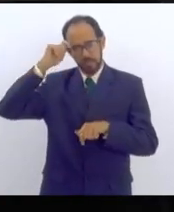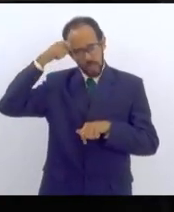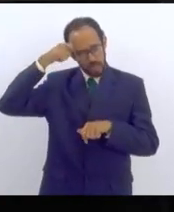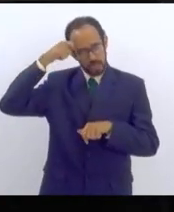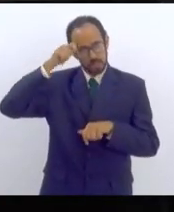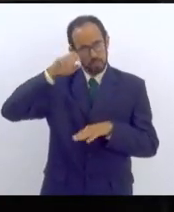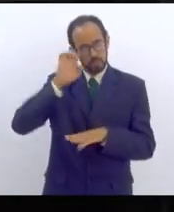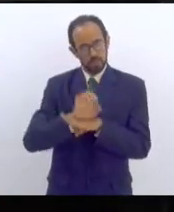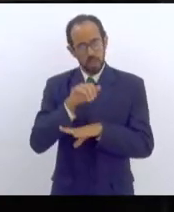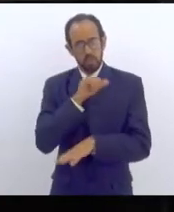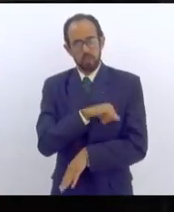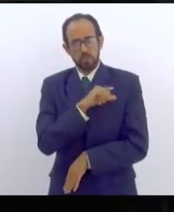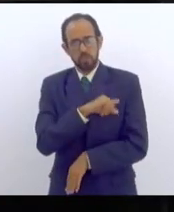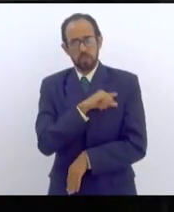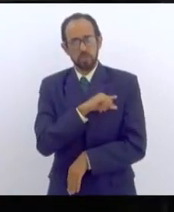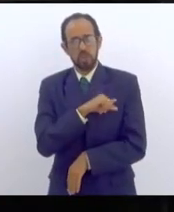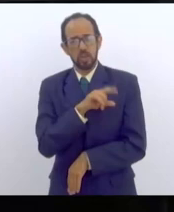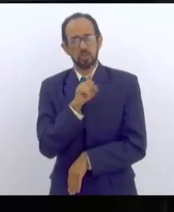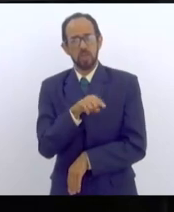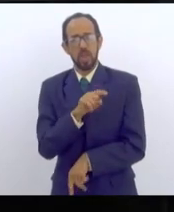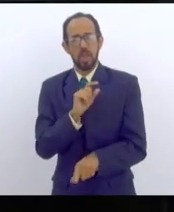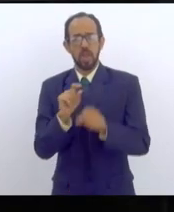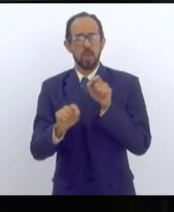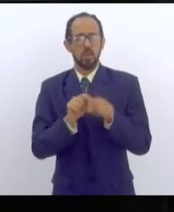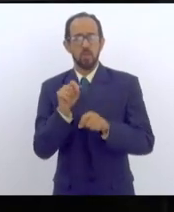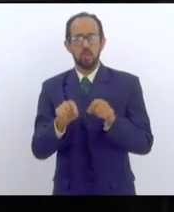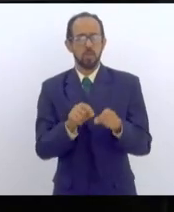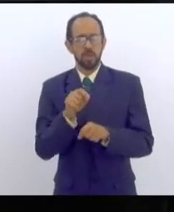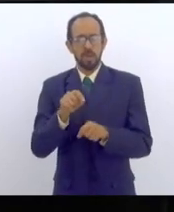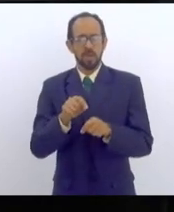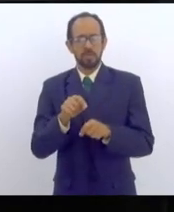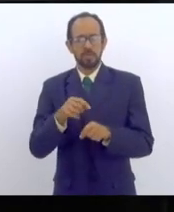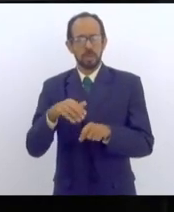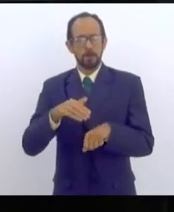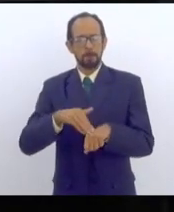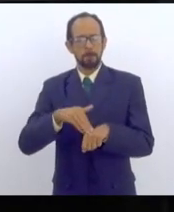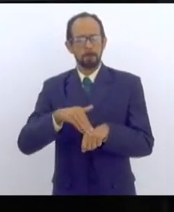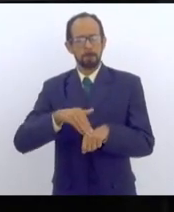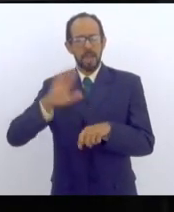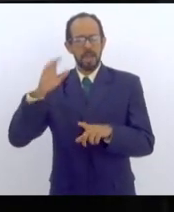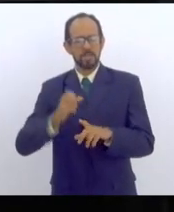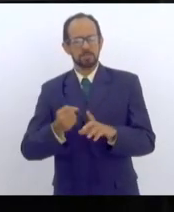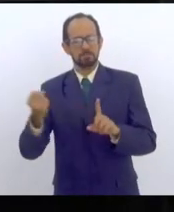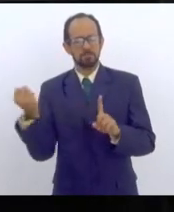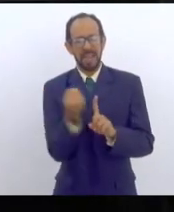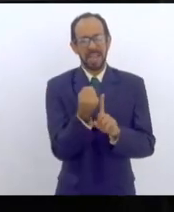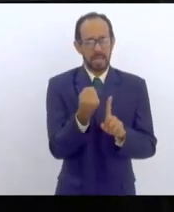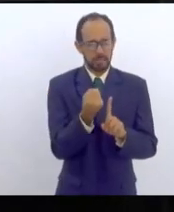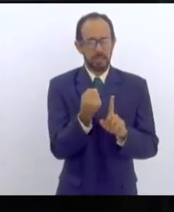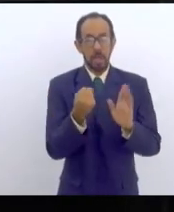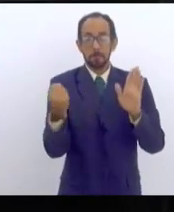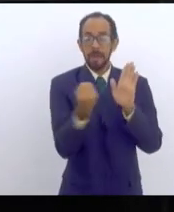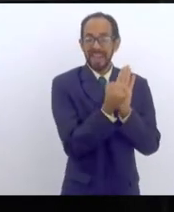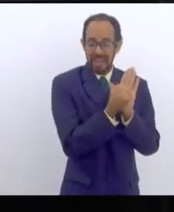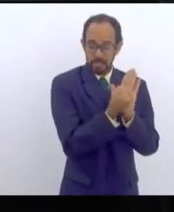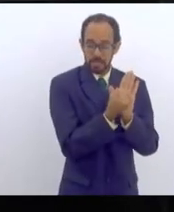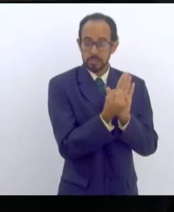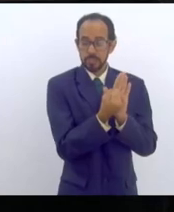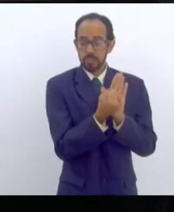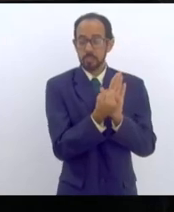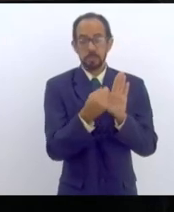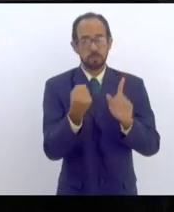Rio de Janeiro, que são as mais atingidas por conta das